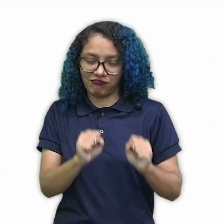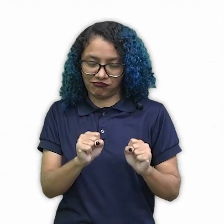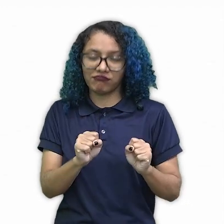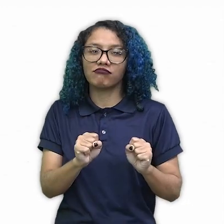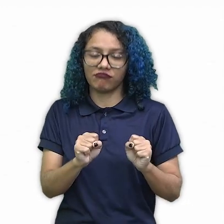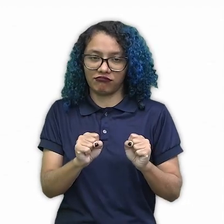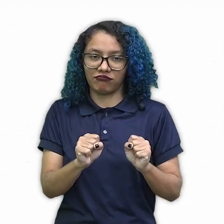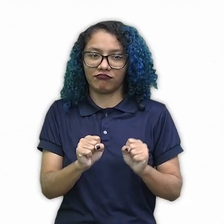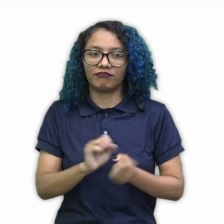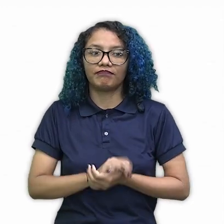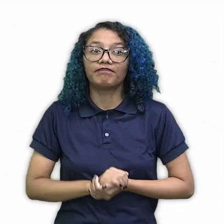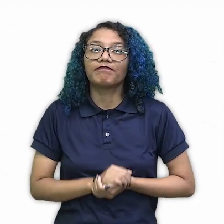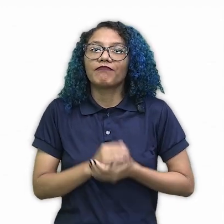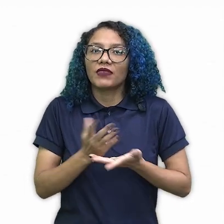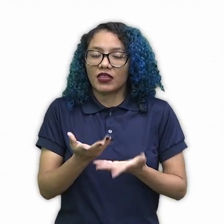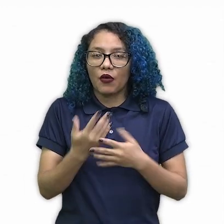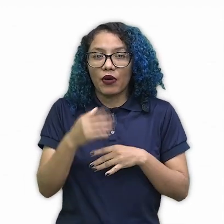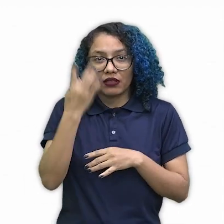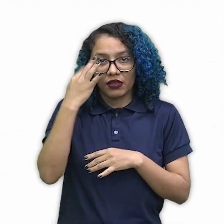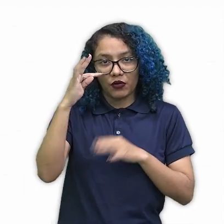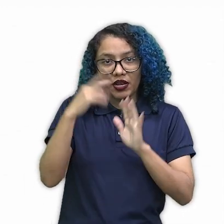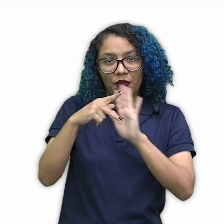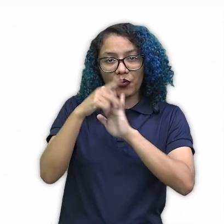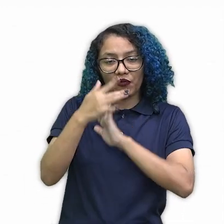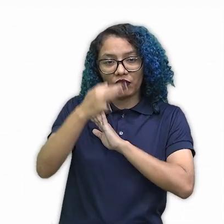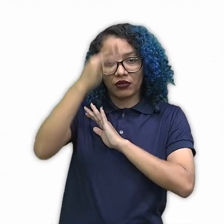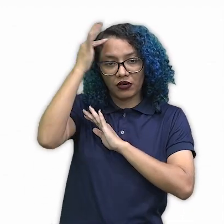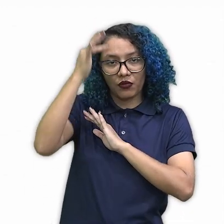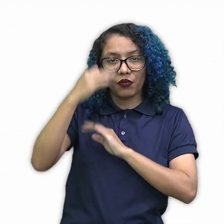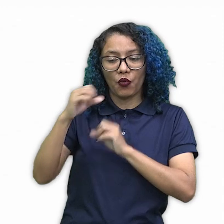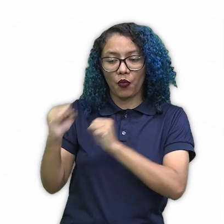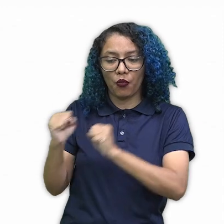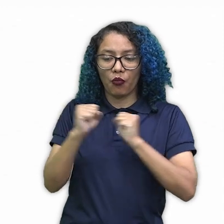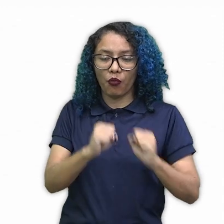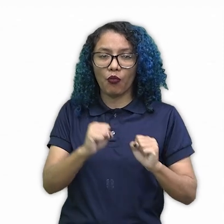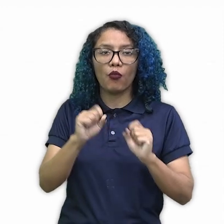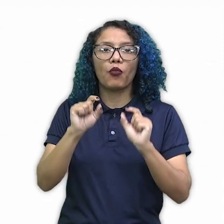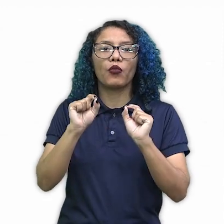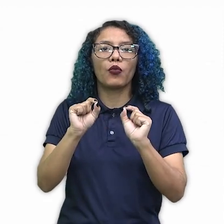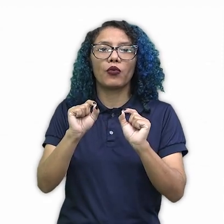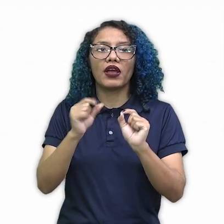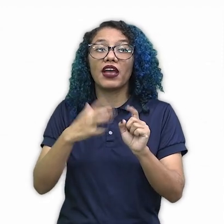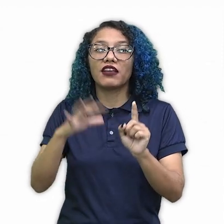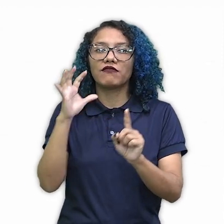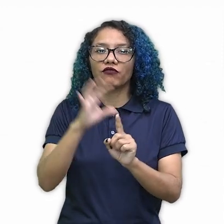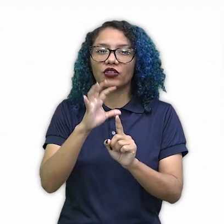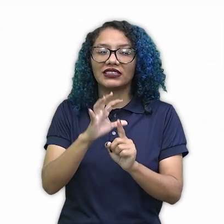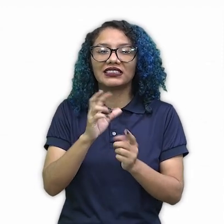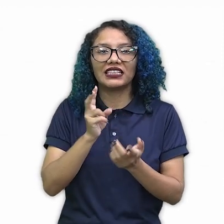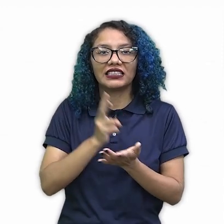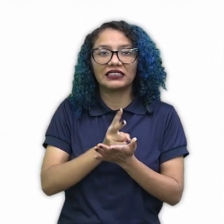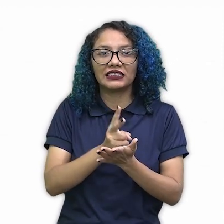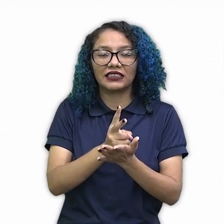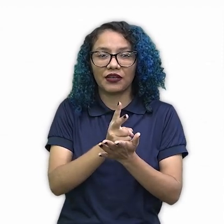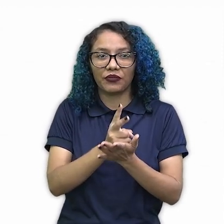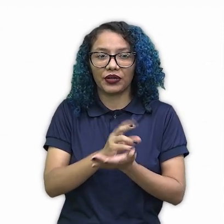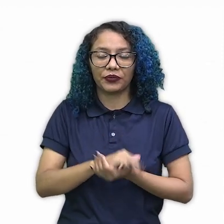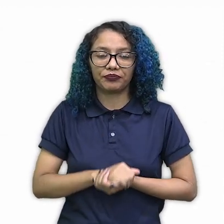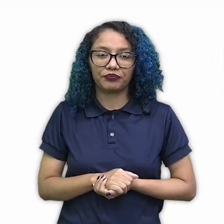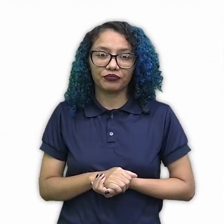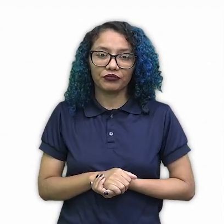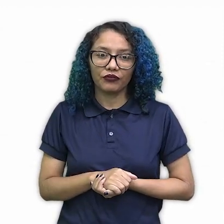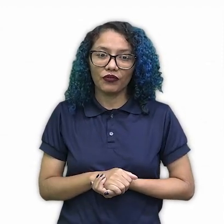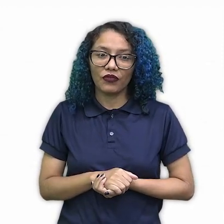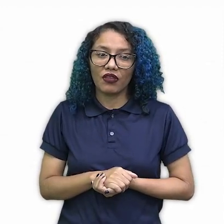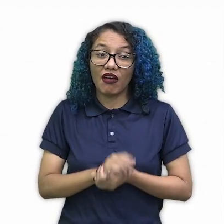na concepção de Foucault, o poder é um produtor de saber e gerador